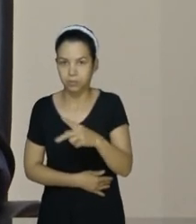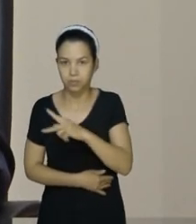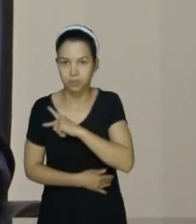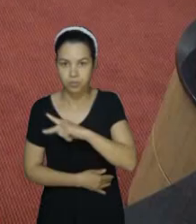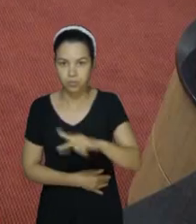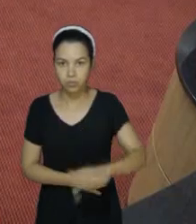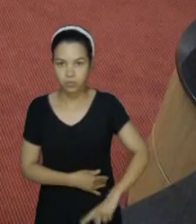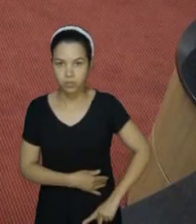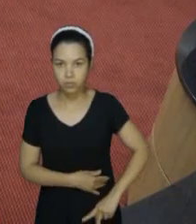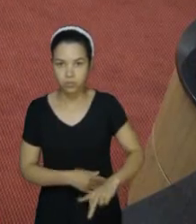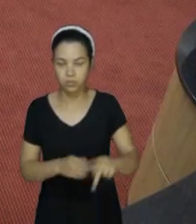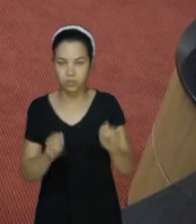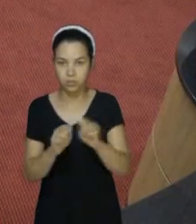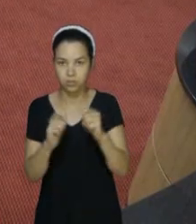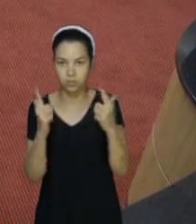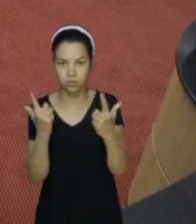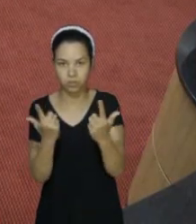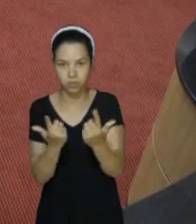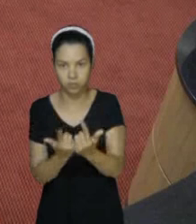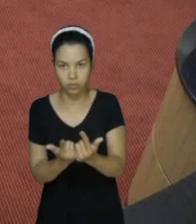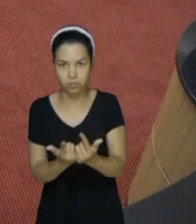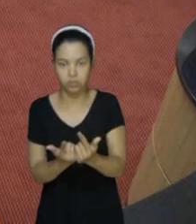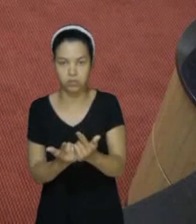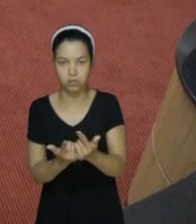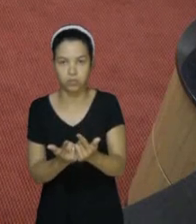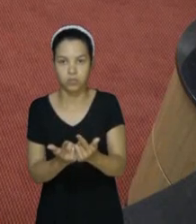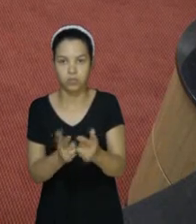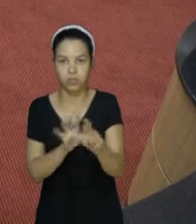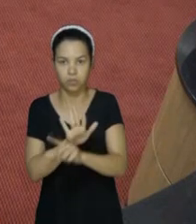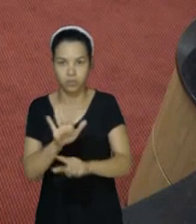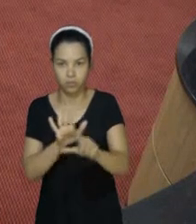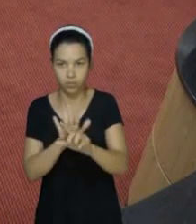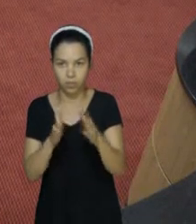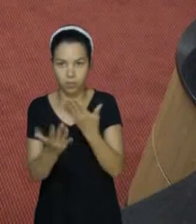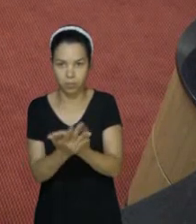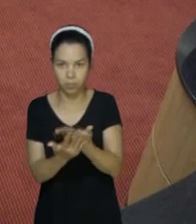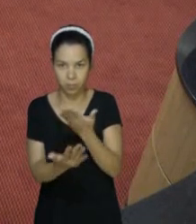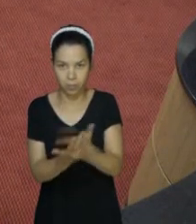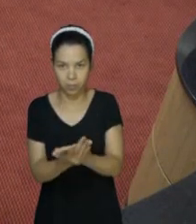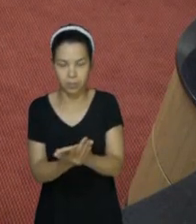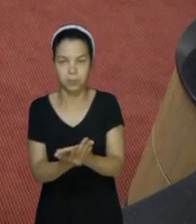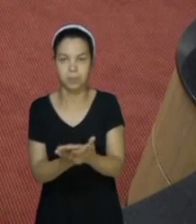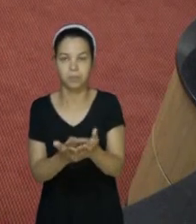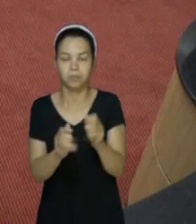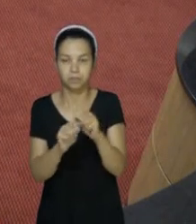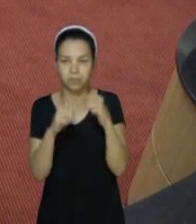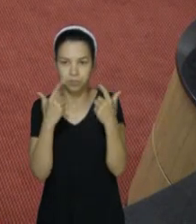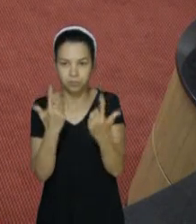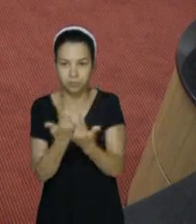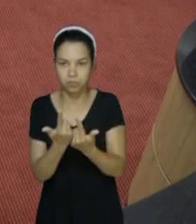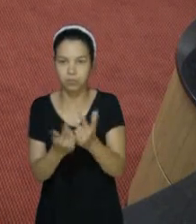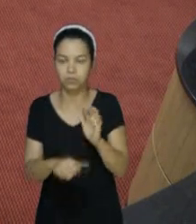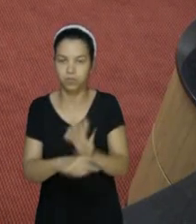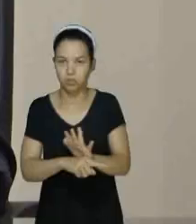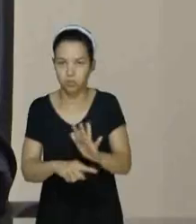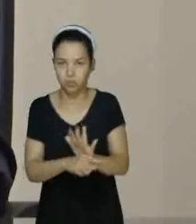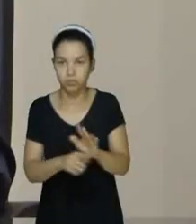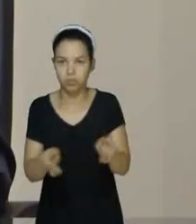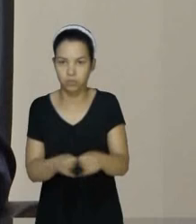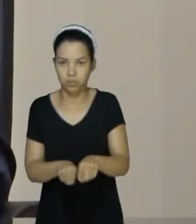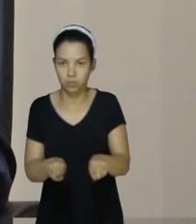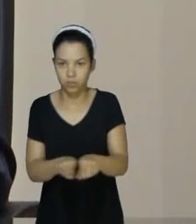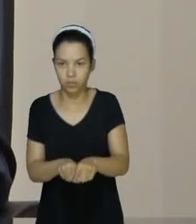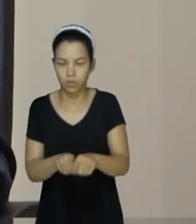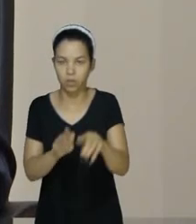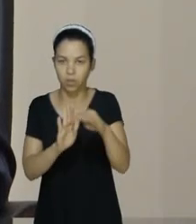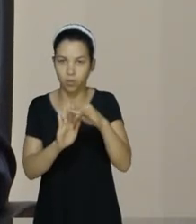presidente da Escola do Legislativo também. E a Escola do Legislativo tem uma grande contribuição com o